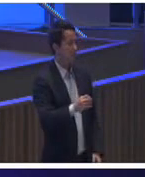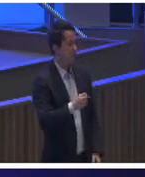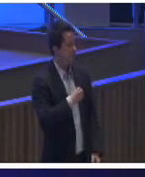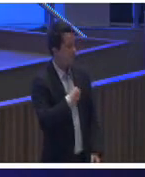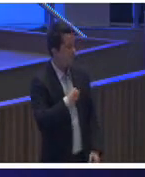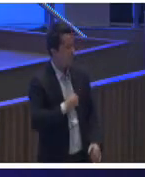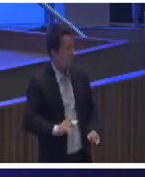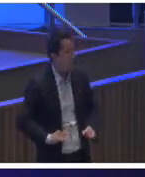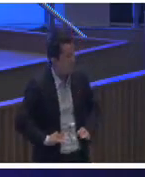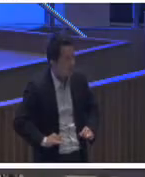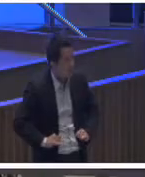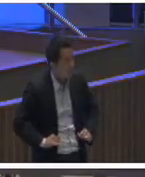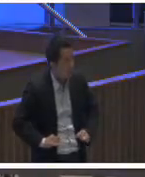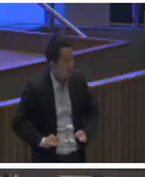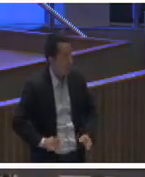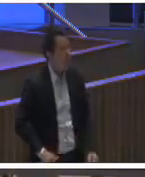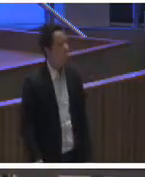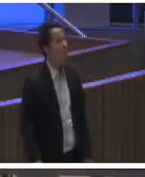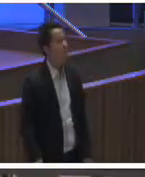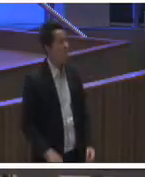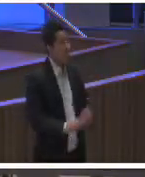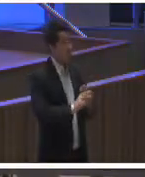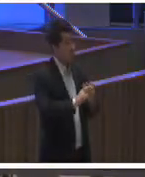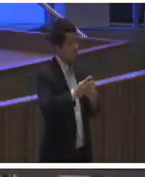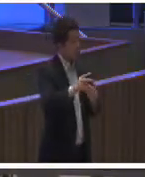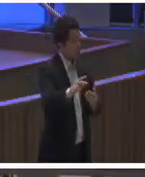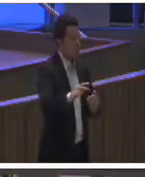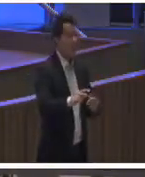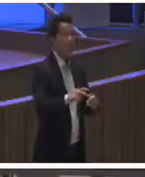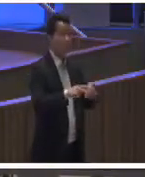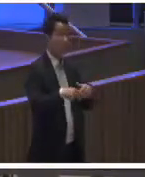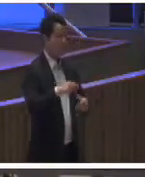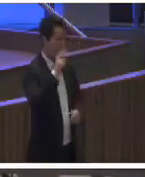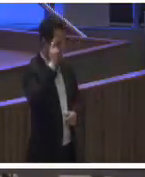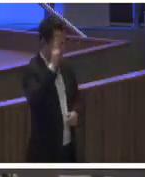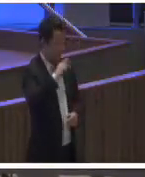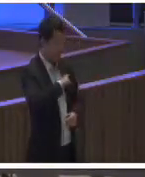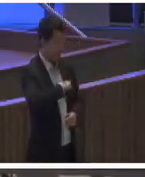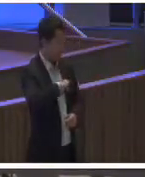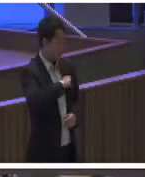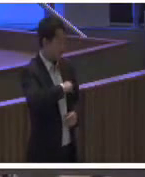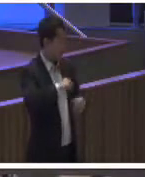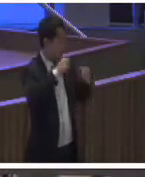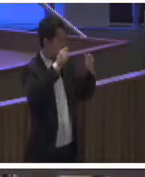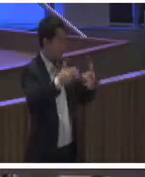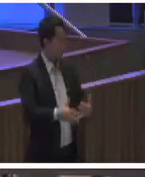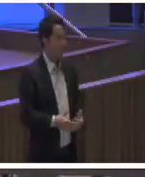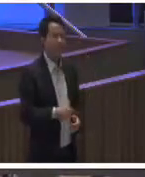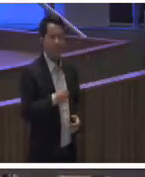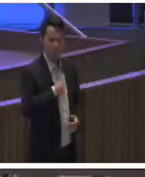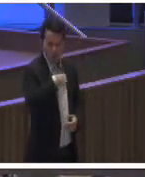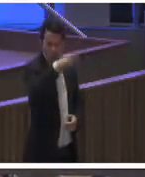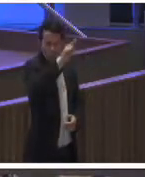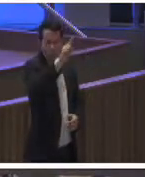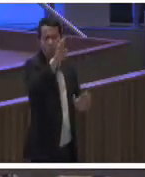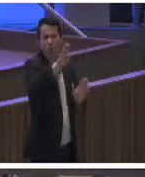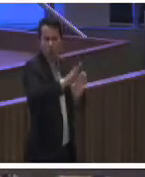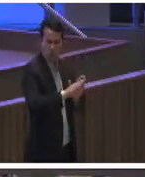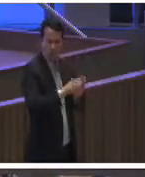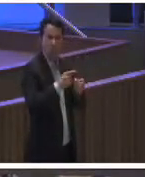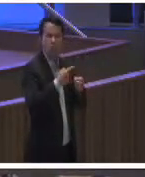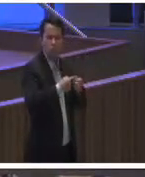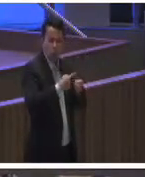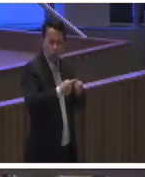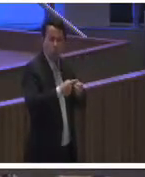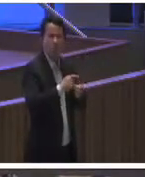Paulo vai dizer, quando eu chegar aí, eu espero que vocês possam estar firmes, não é, na obediência,